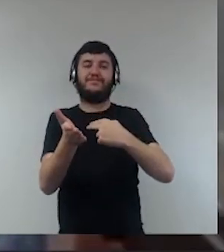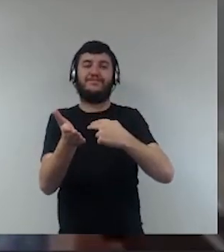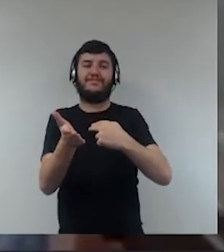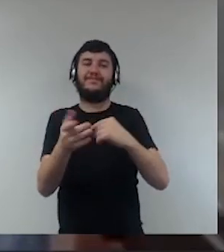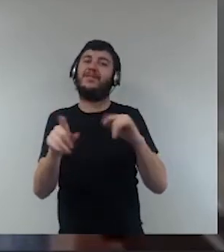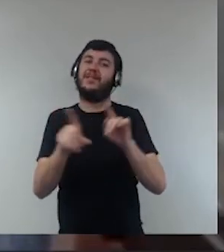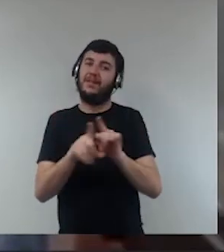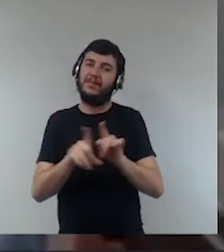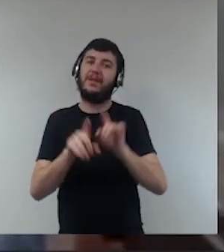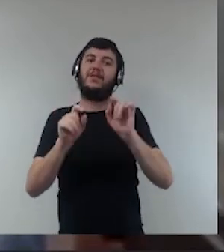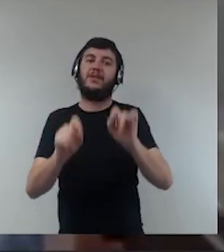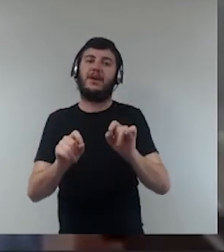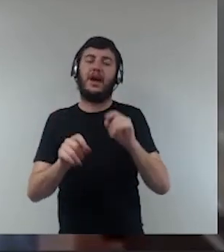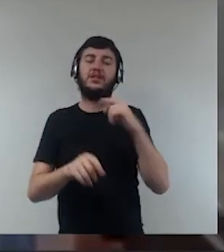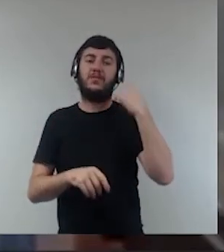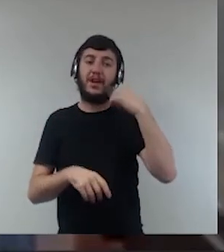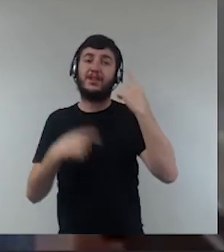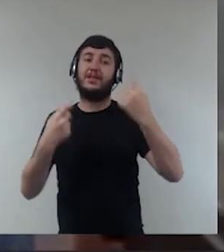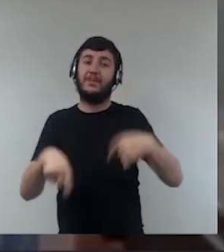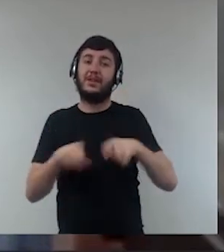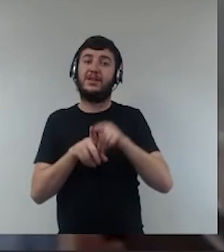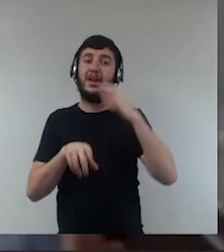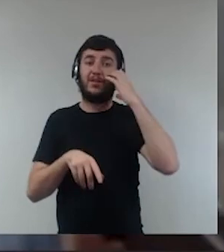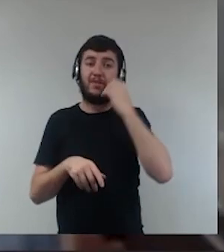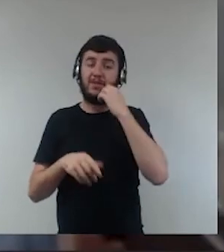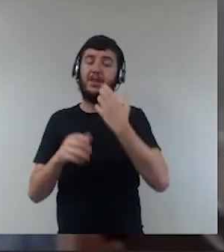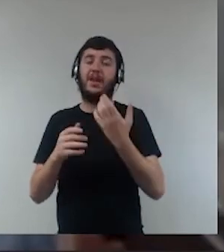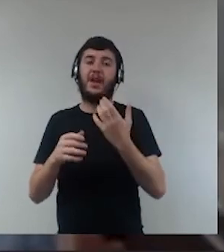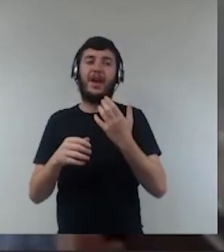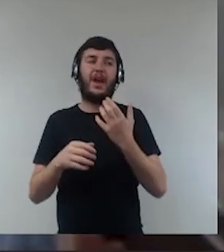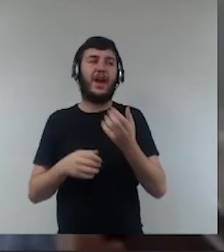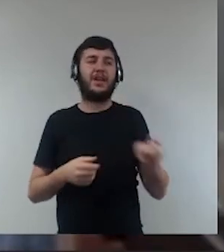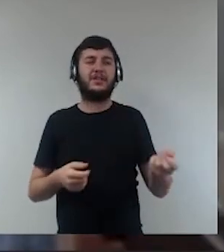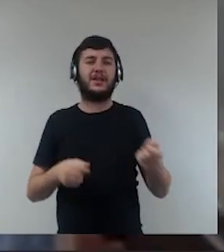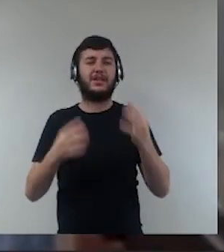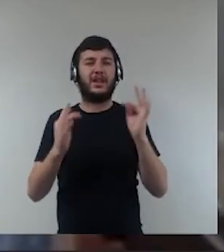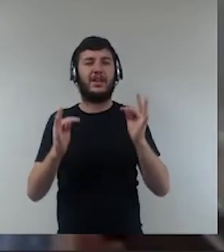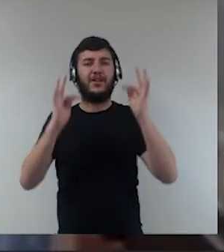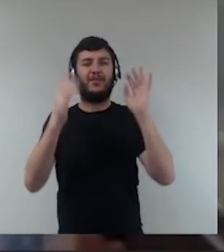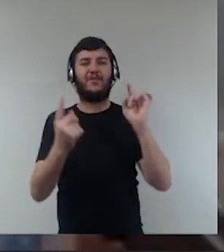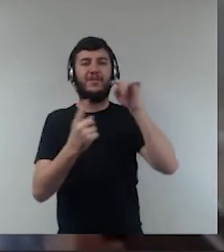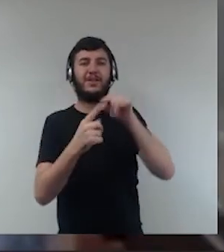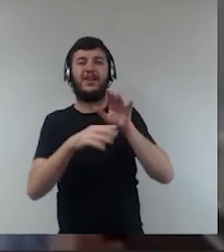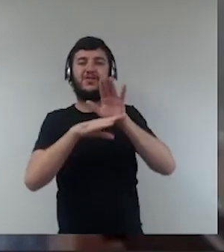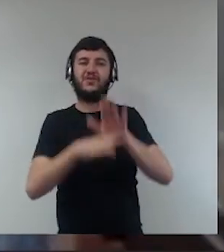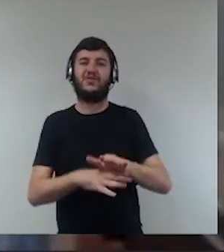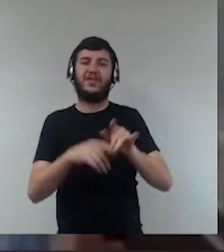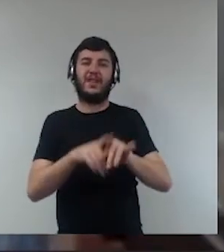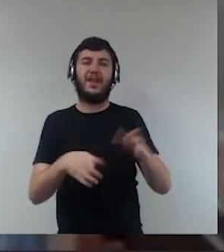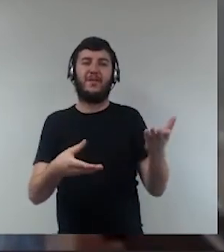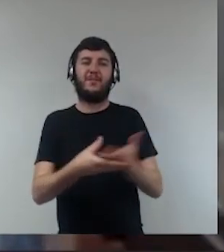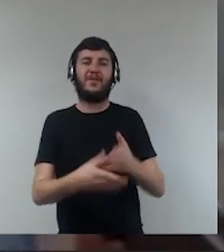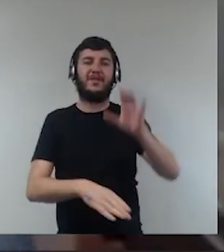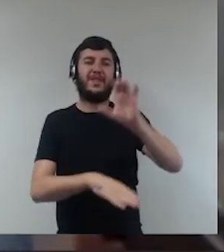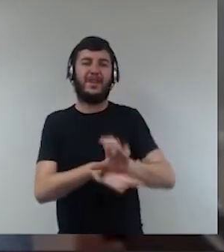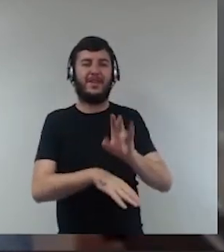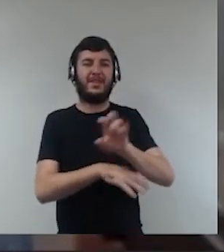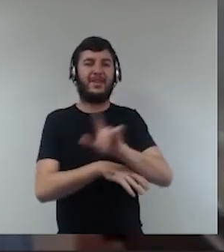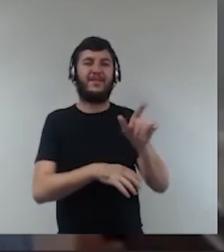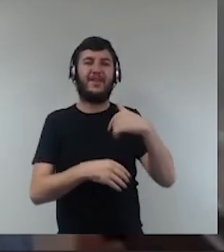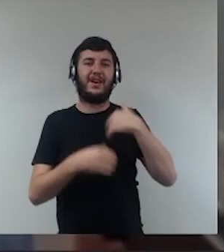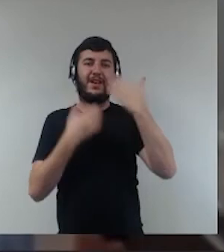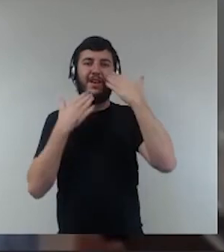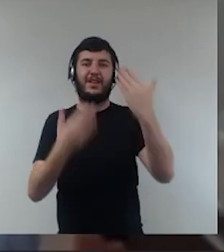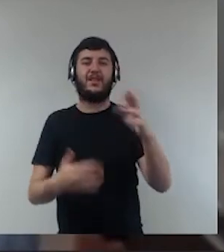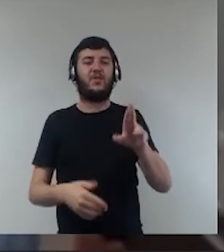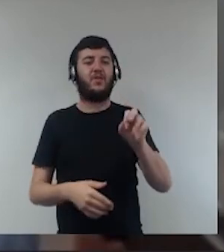desses meios inovadores para trazer mais efetividade ao processo civil. Então, eu agradeço muito ao Rony também pelo